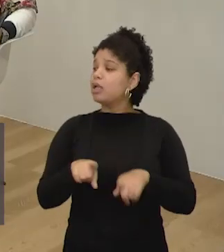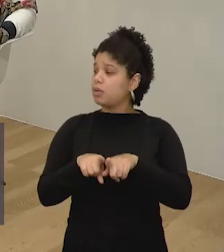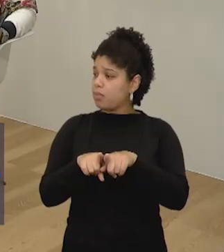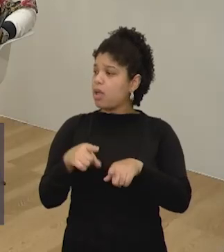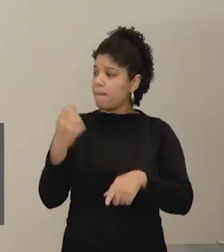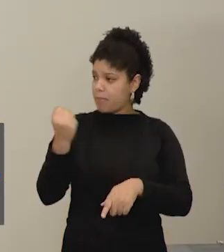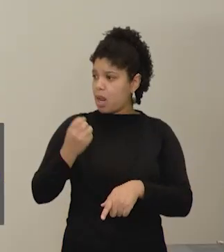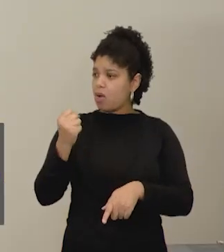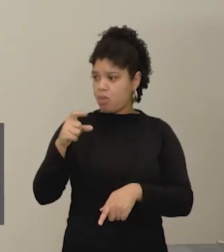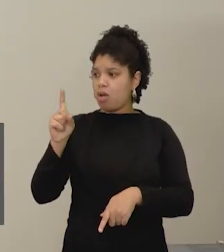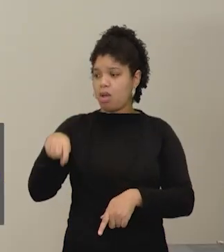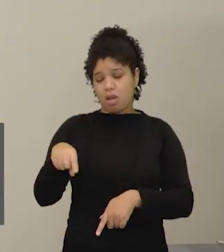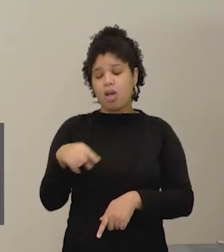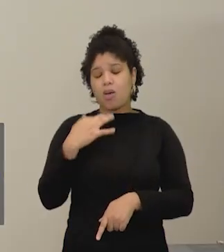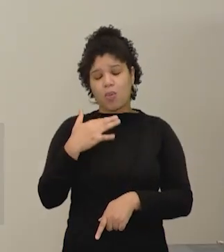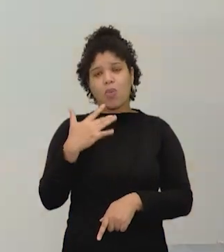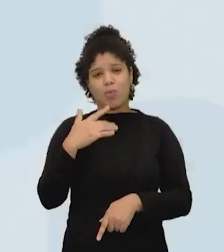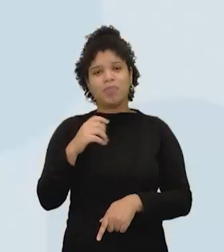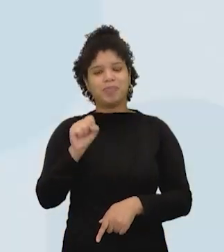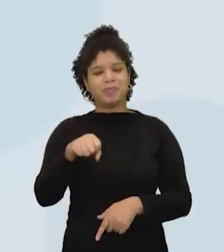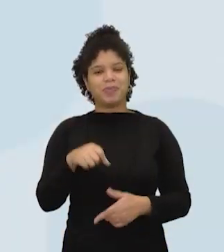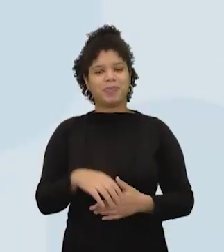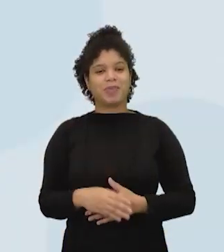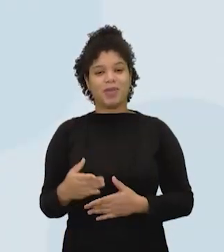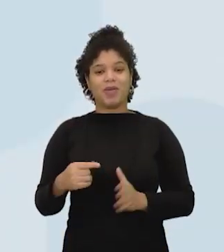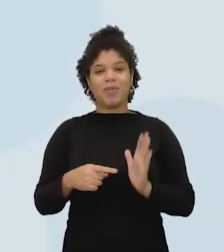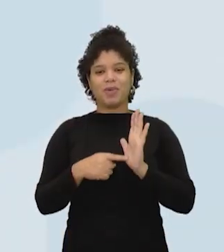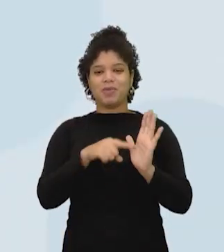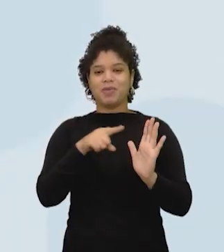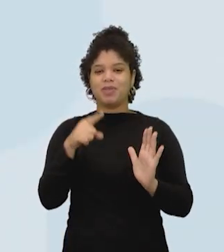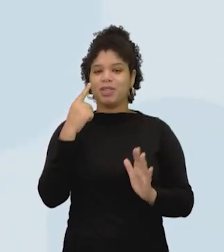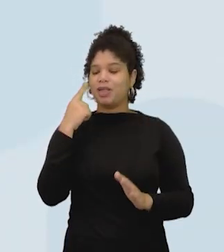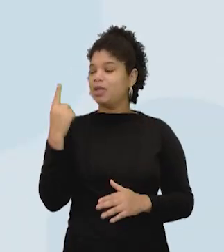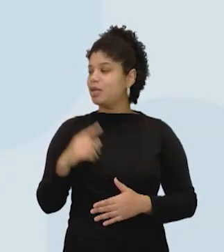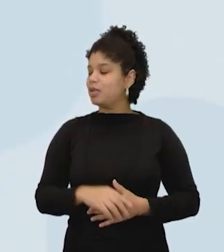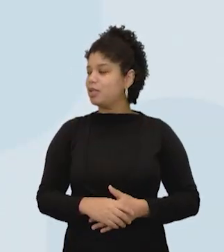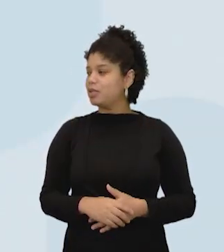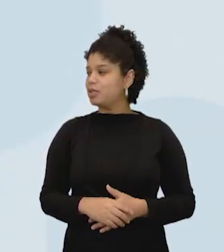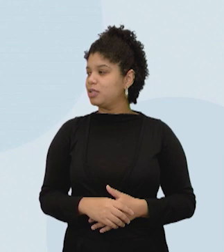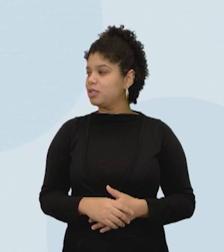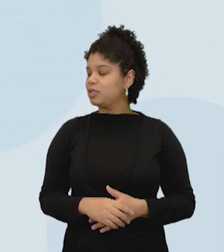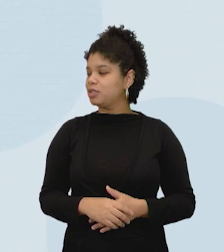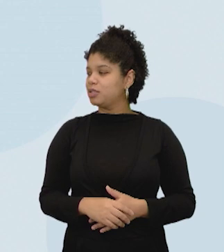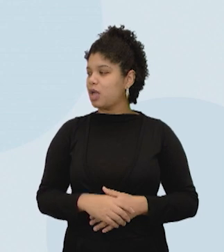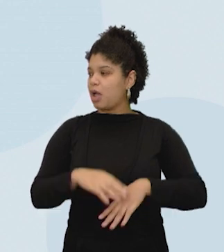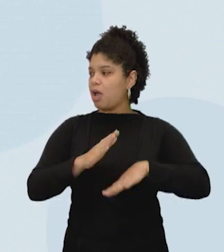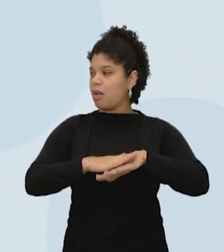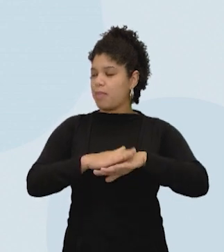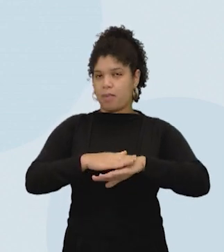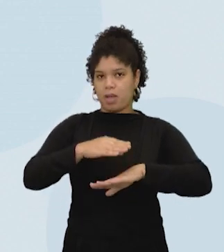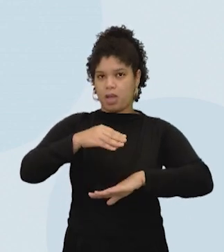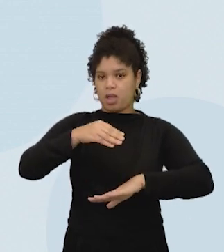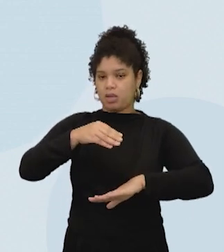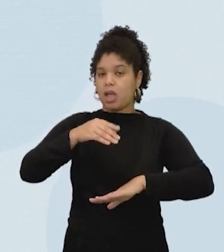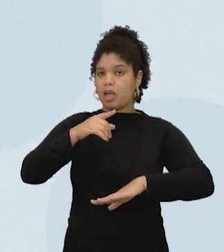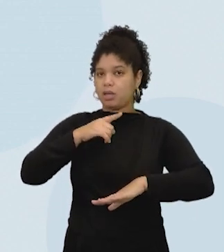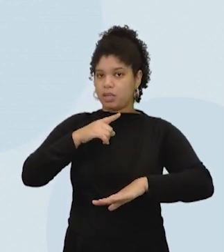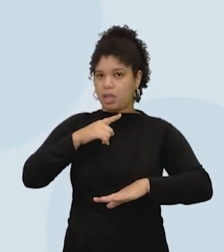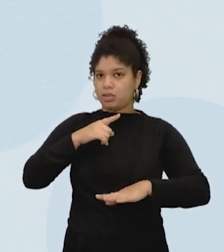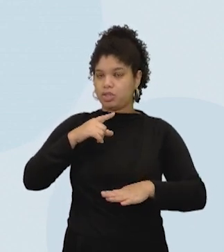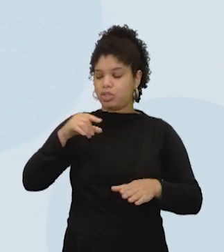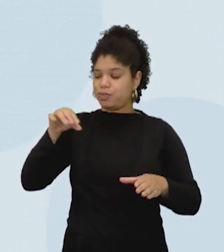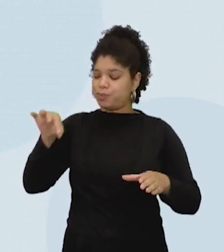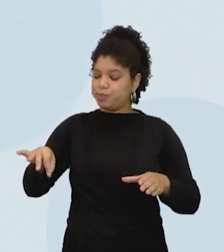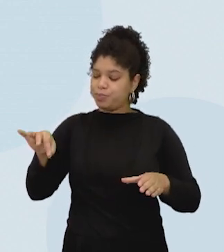também é cor, certo? Então, trouxe uma imagem pra gente ver de uma pessoa pintando com tinta num